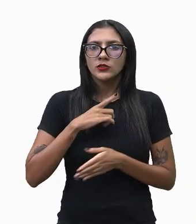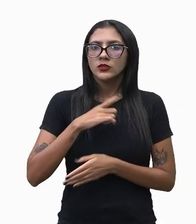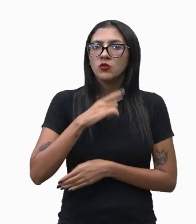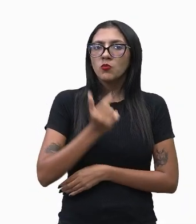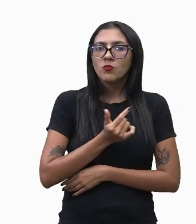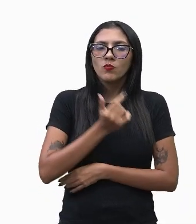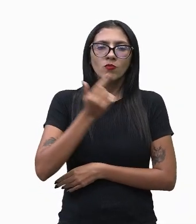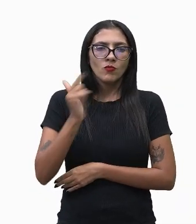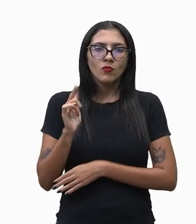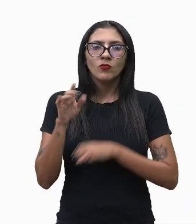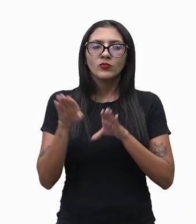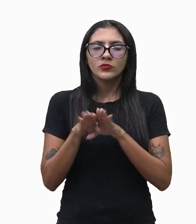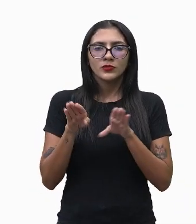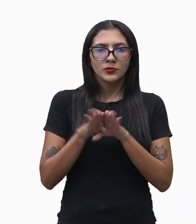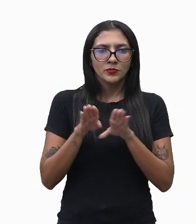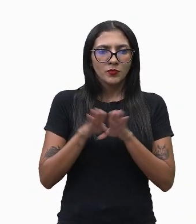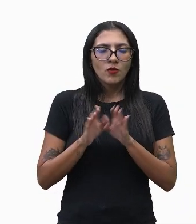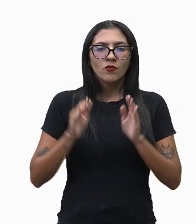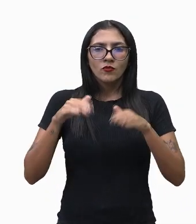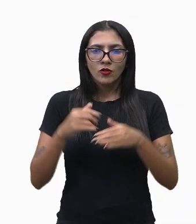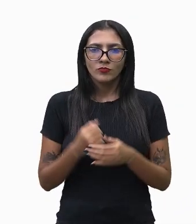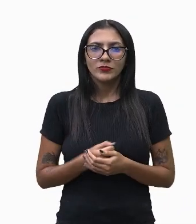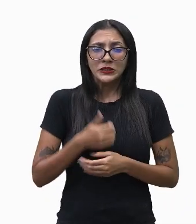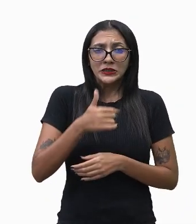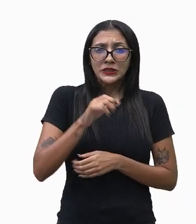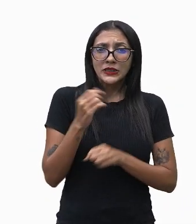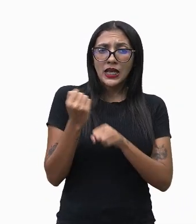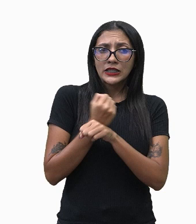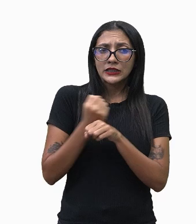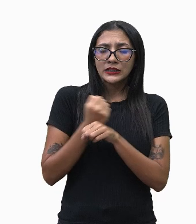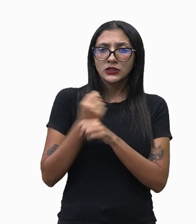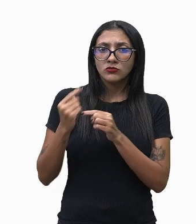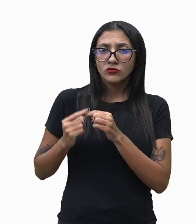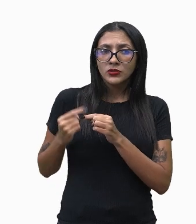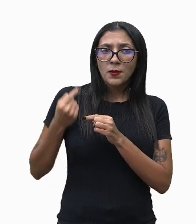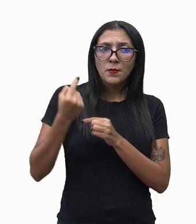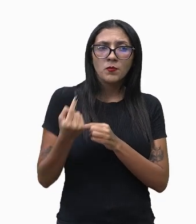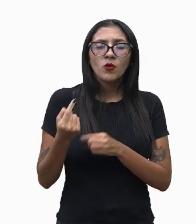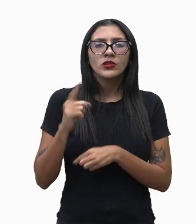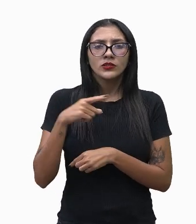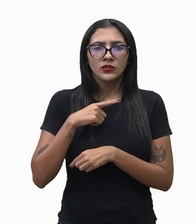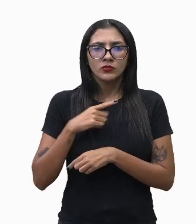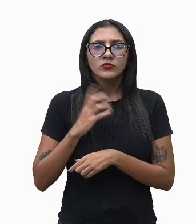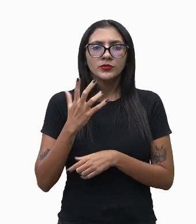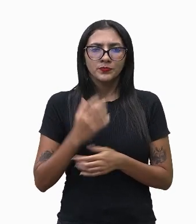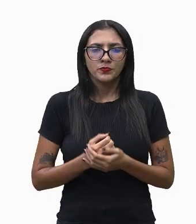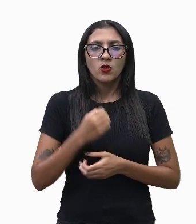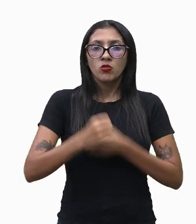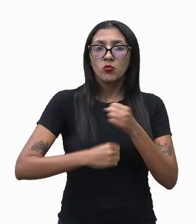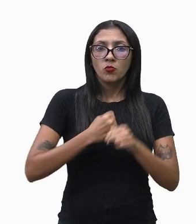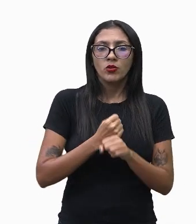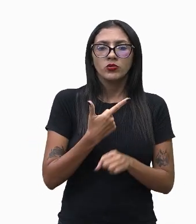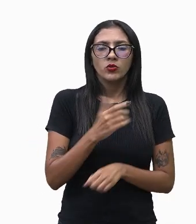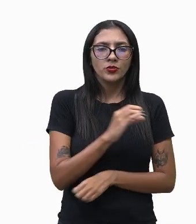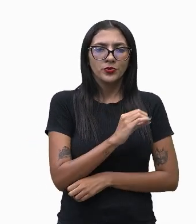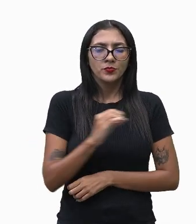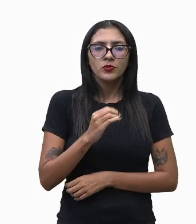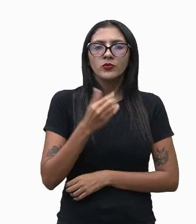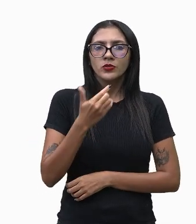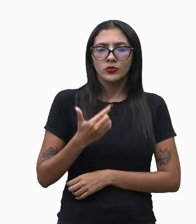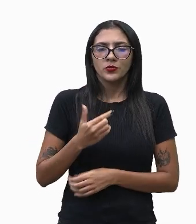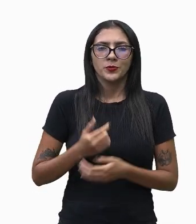que aconteceu 10 anos depois, no ano de 2002, né, chamada de Rio+10,